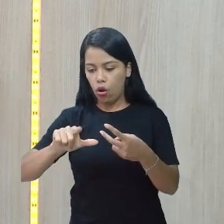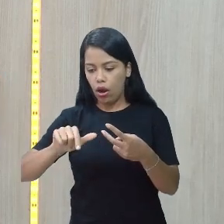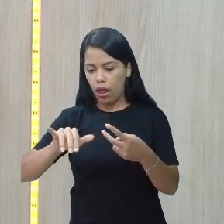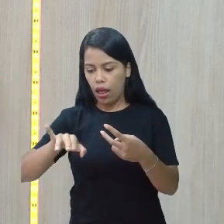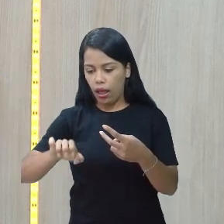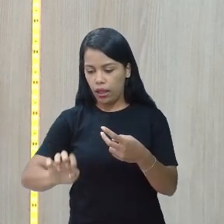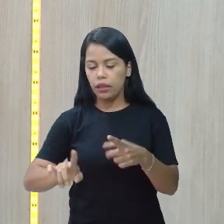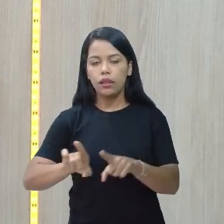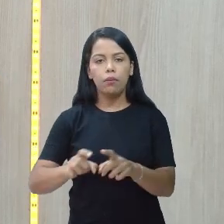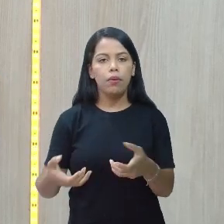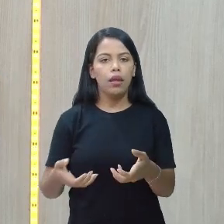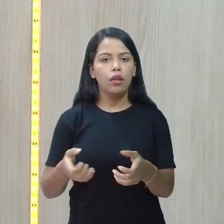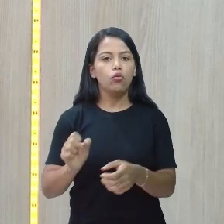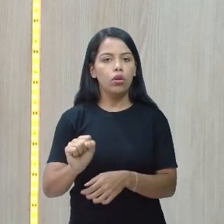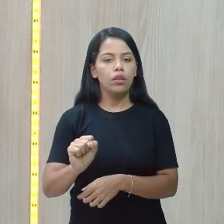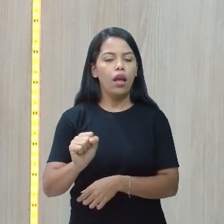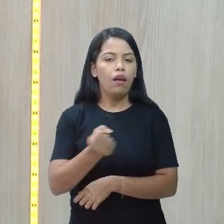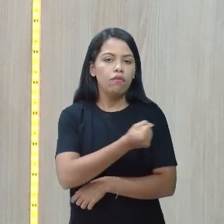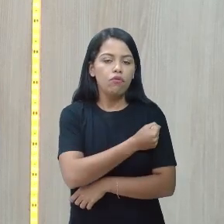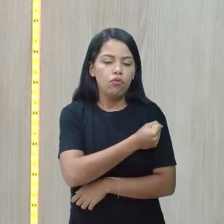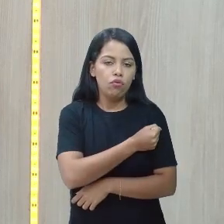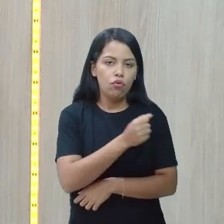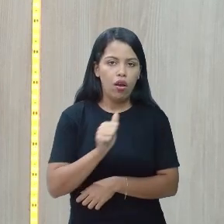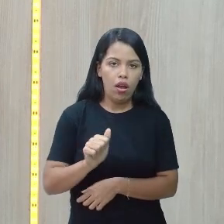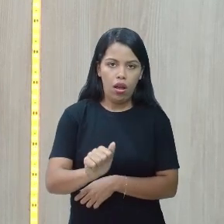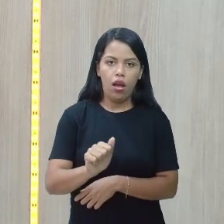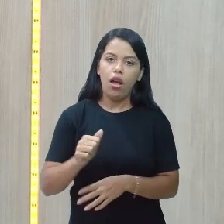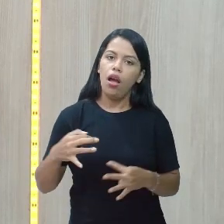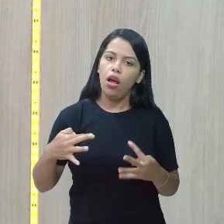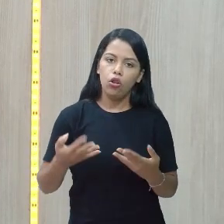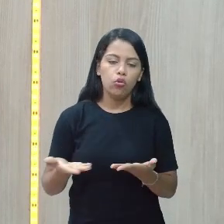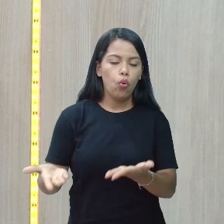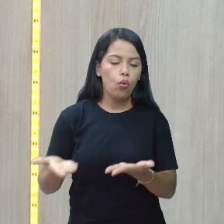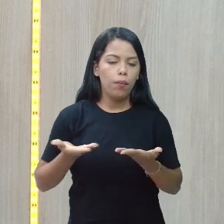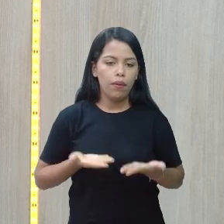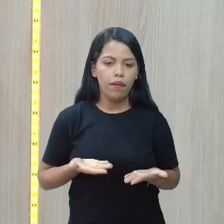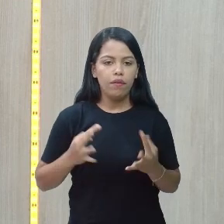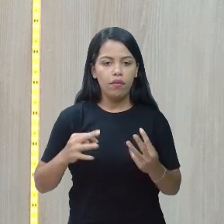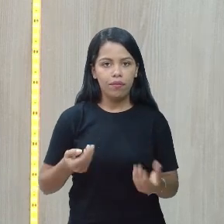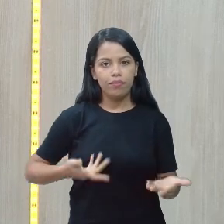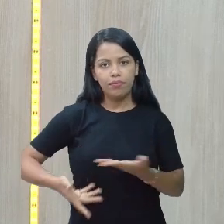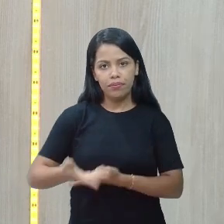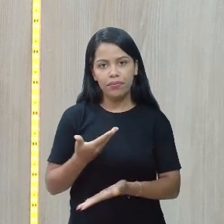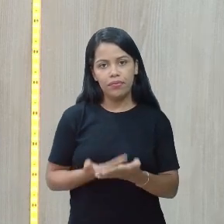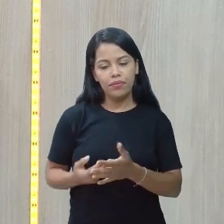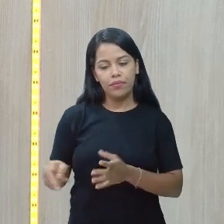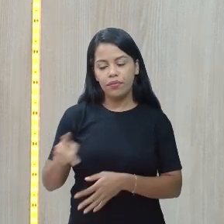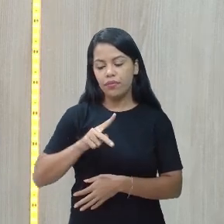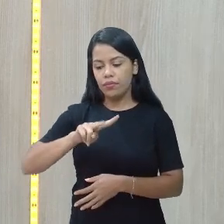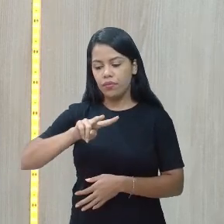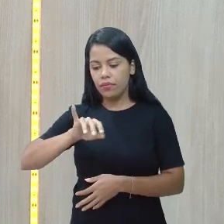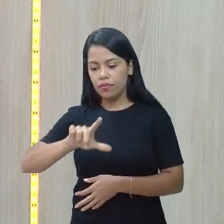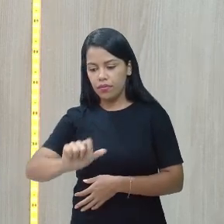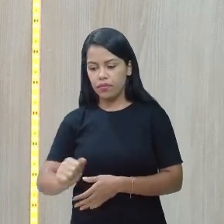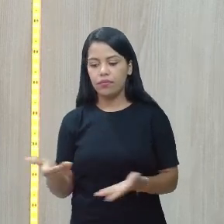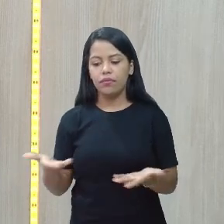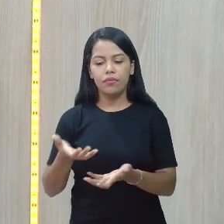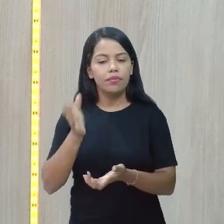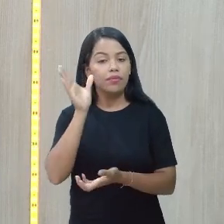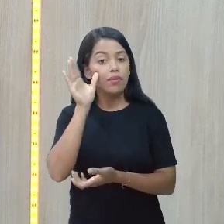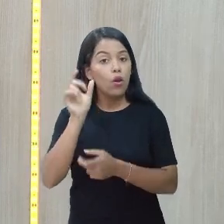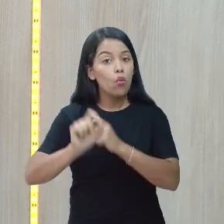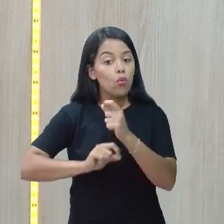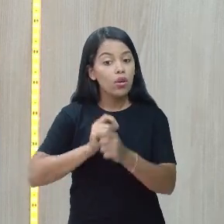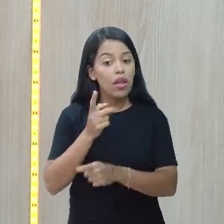do 8º ano A. Todos bem-vindos. E vamos aí participar da aula, professora Vilma. Eu estou curiosa para saber o que ela vai apresentar para a gente